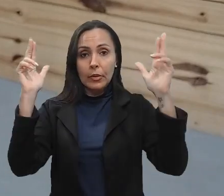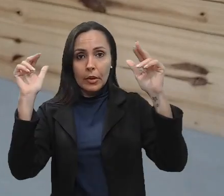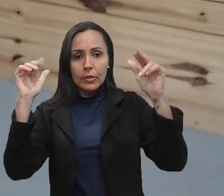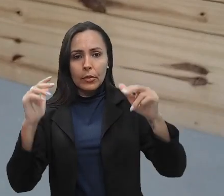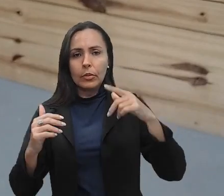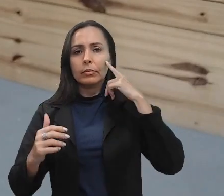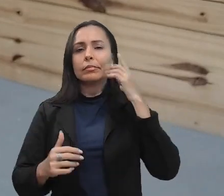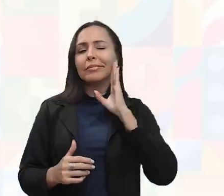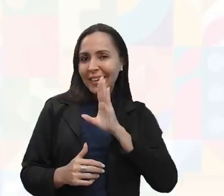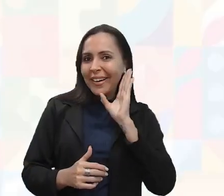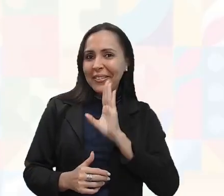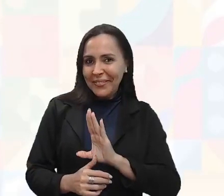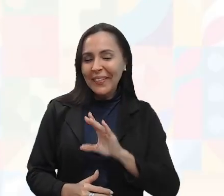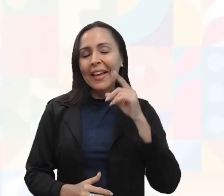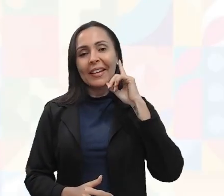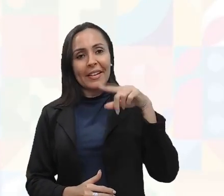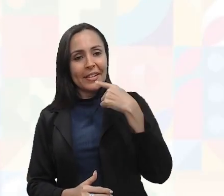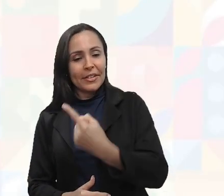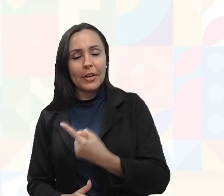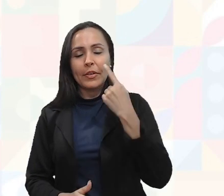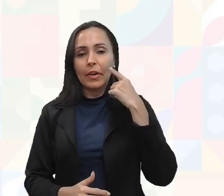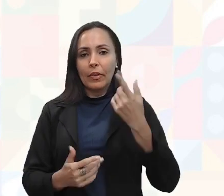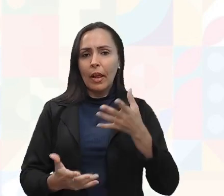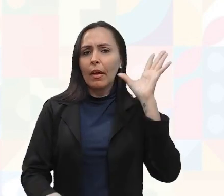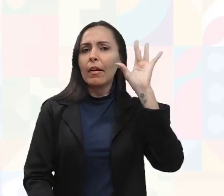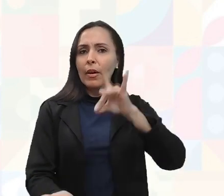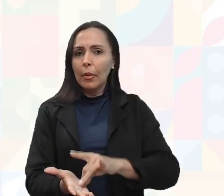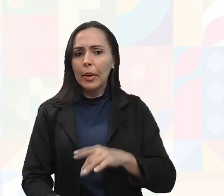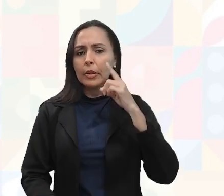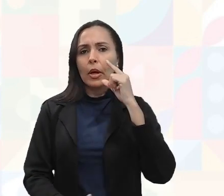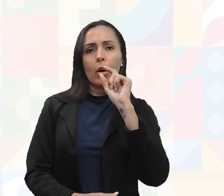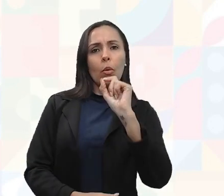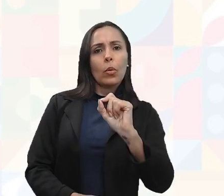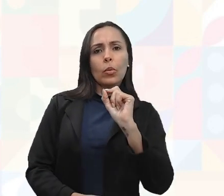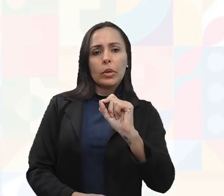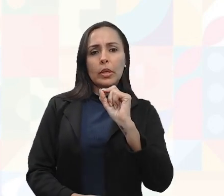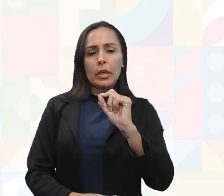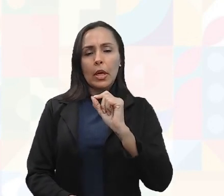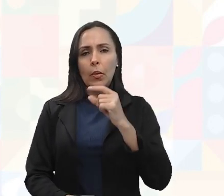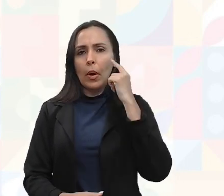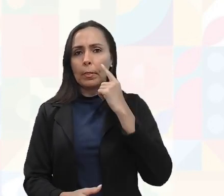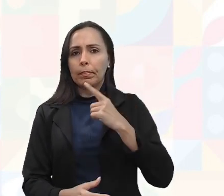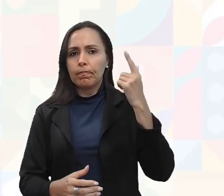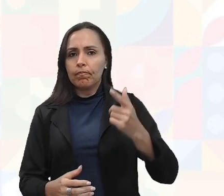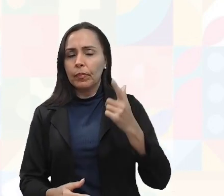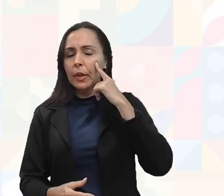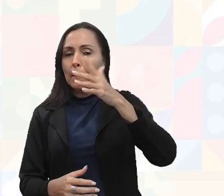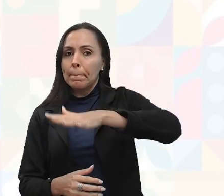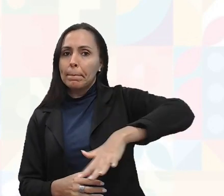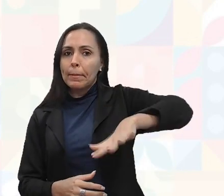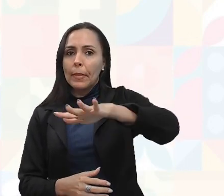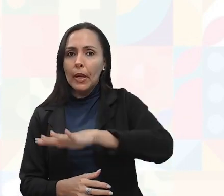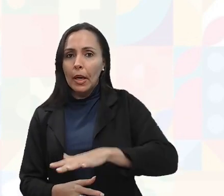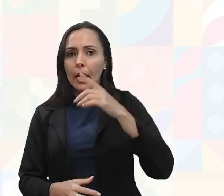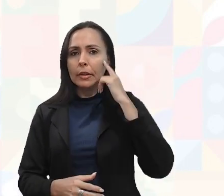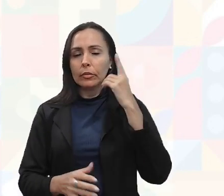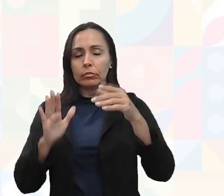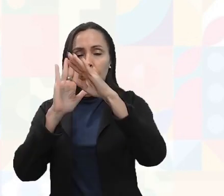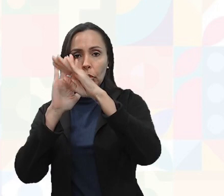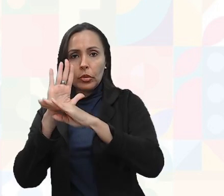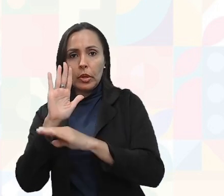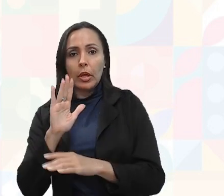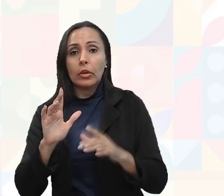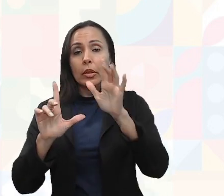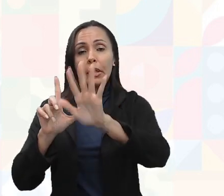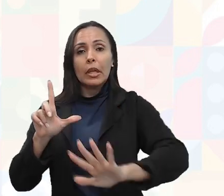bem legal, que a gente vai falar realmente a questão do que é uma planta de layout, né? Então isso está fazendo parte